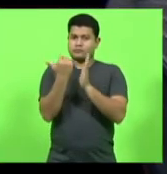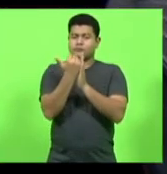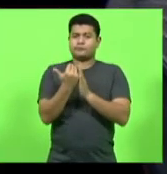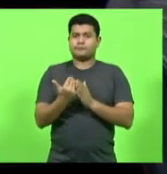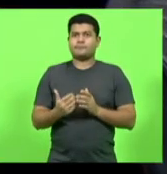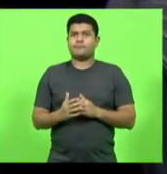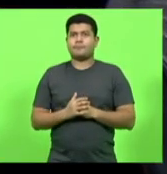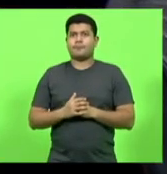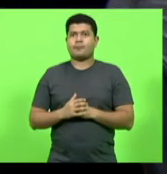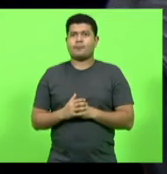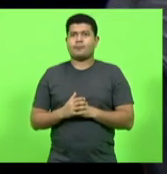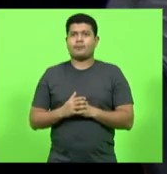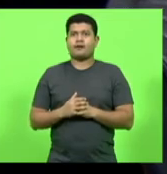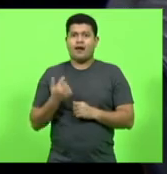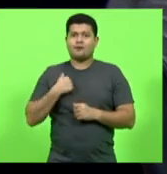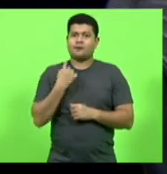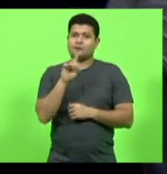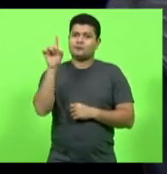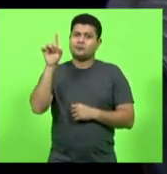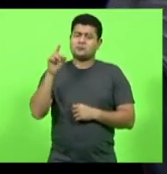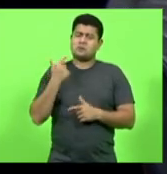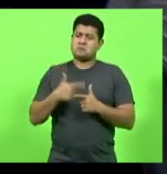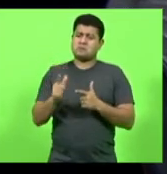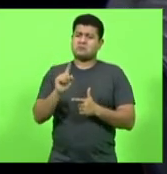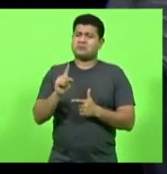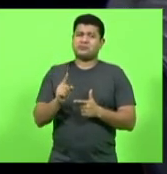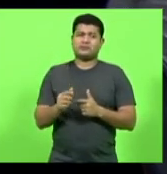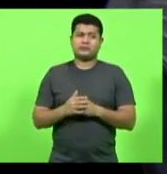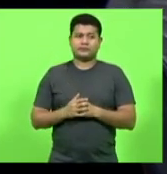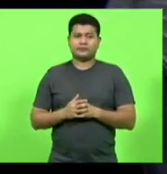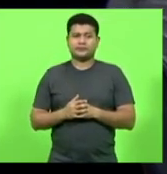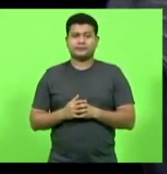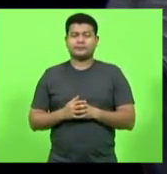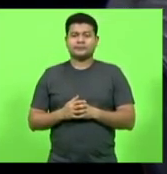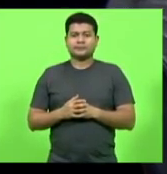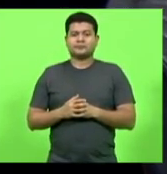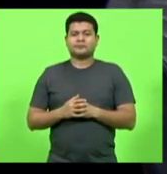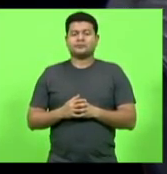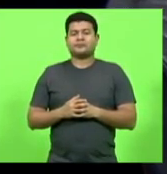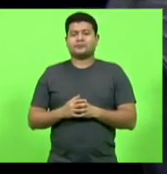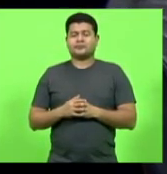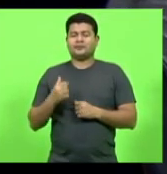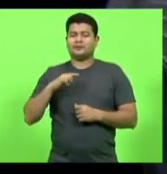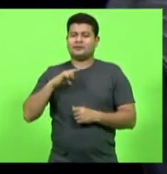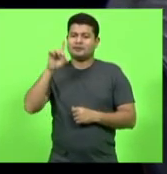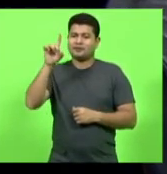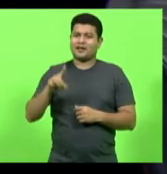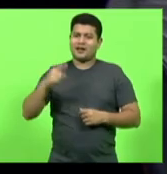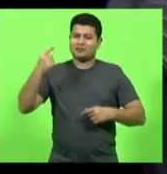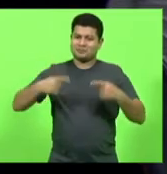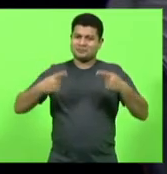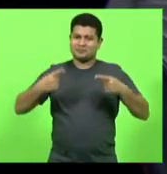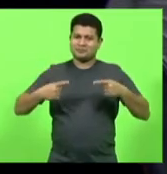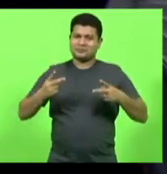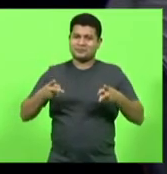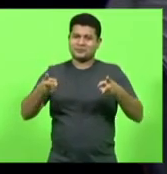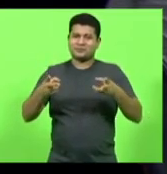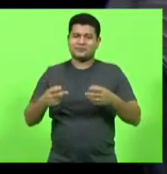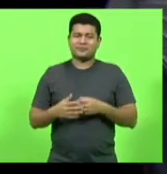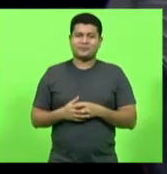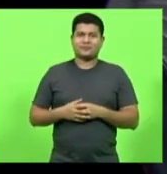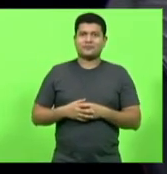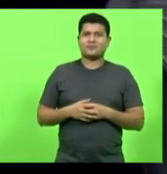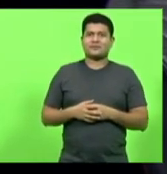eu sou a última aqui, né? Não tem problema, então. Tenho o direito de usar do meu tempo